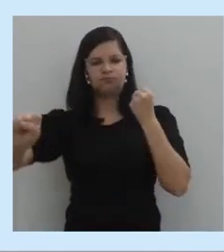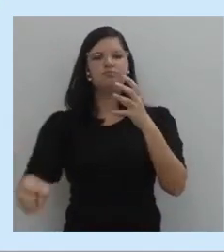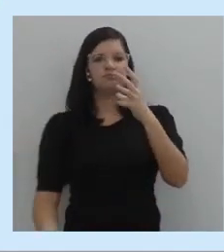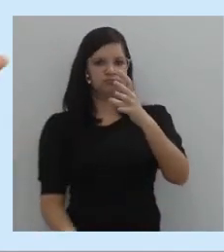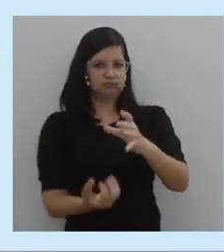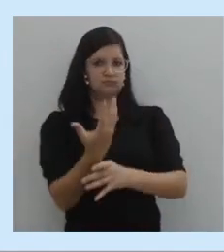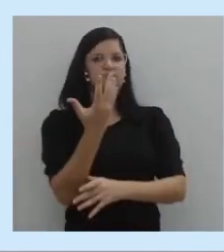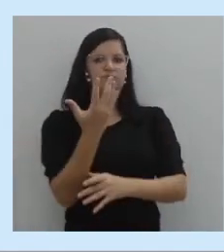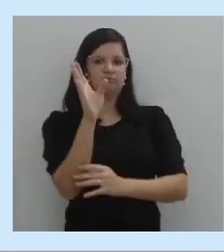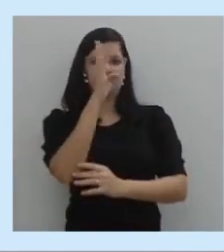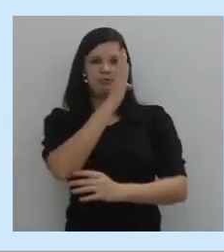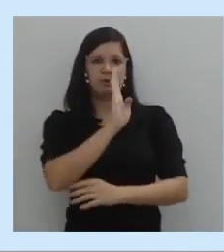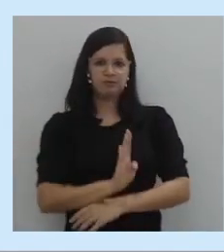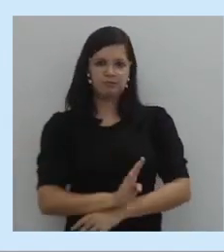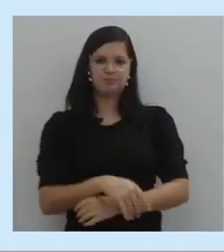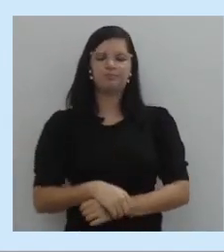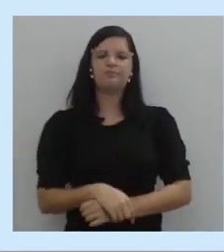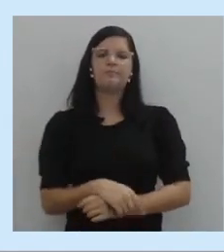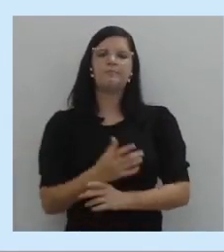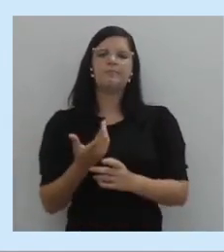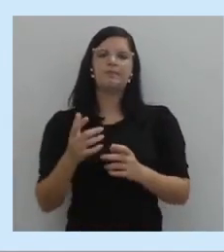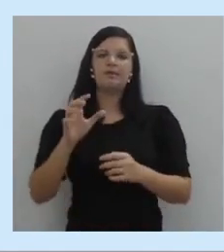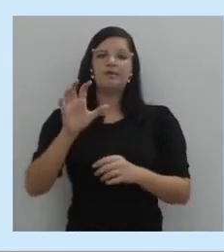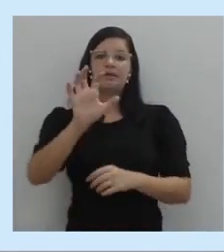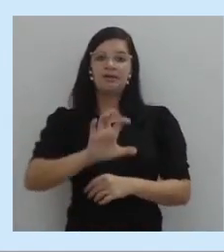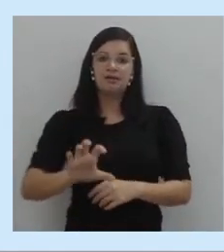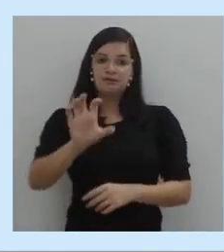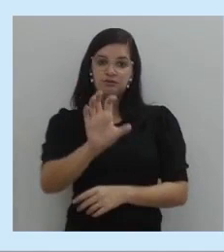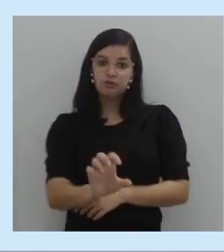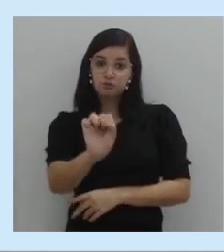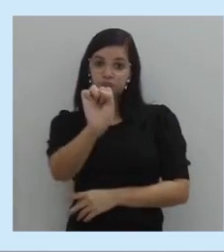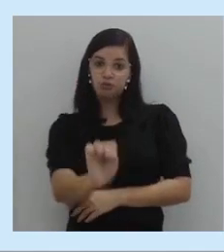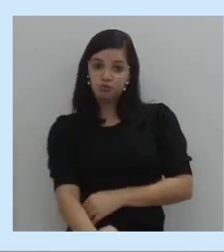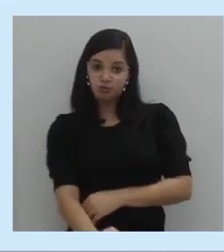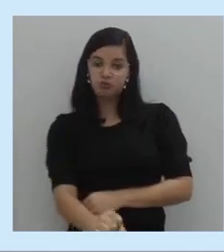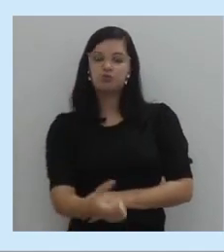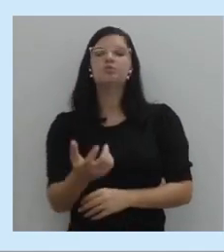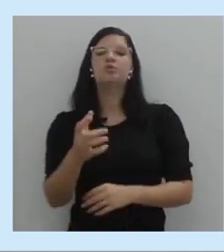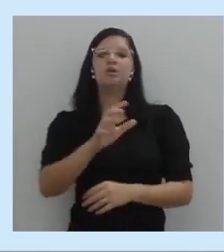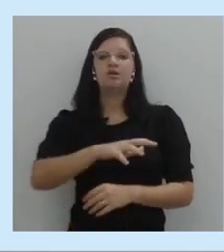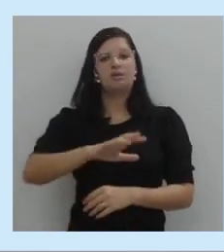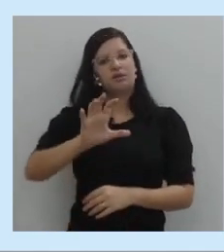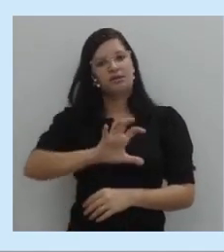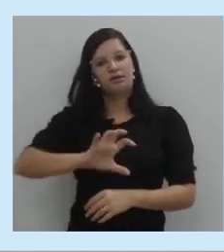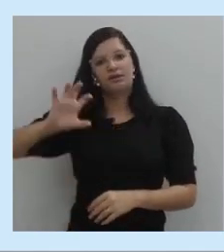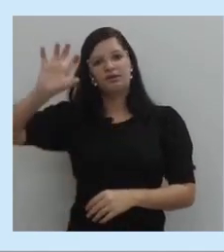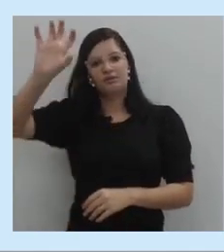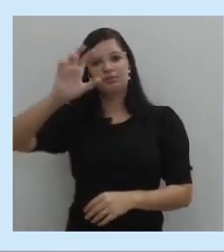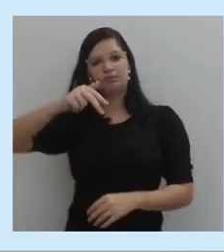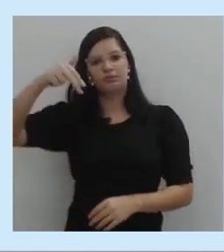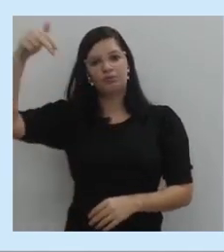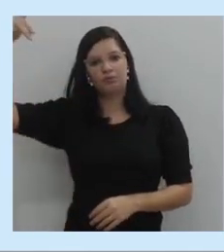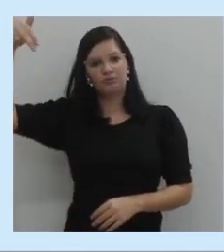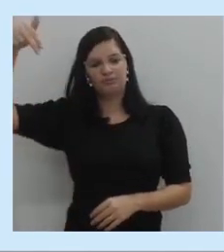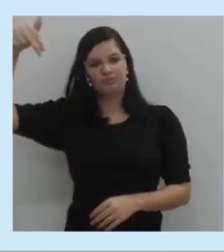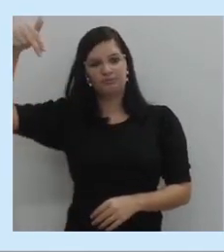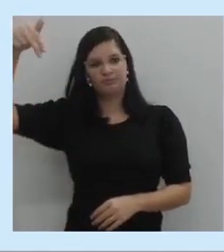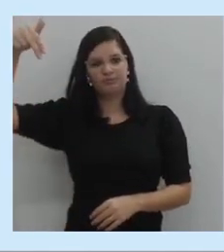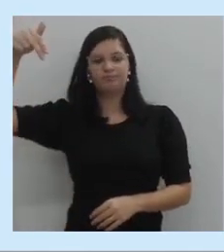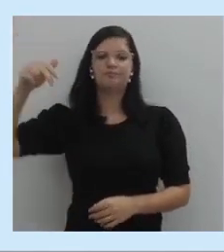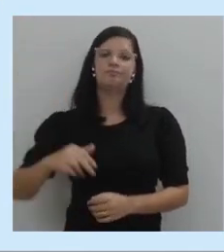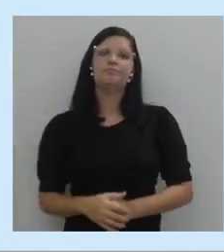águas subterrâneas aqui no Brasil. Uma na região mais sul-sudeste e outra na região norte do